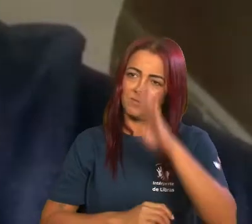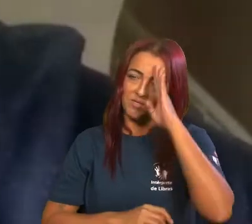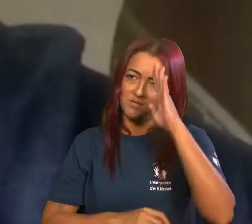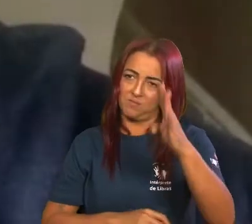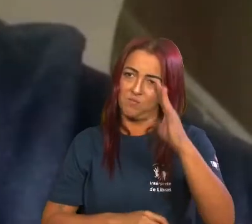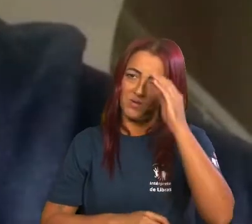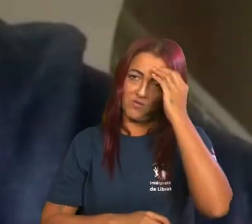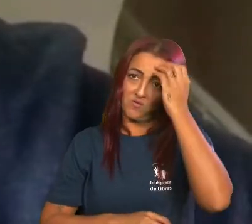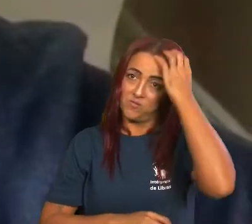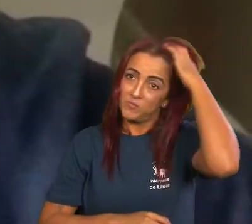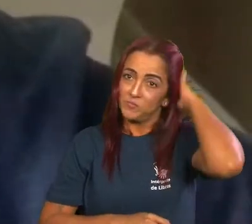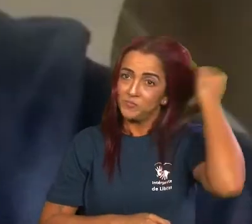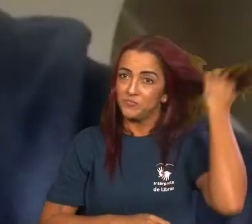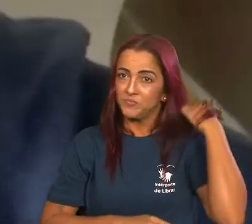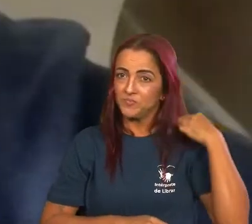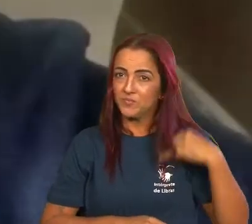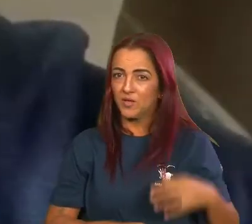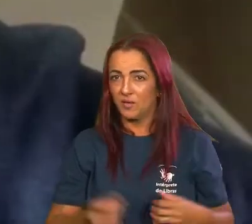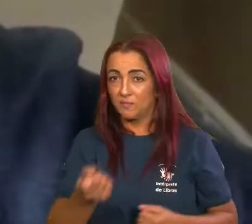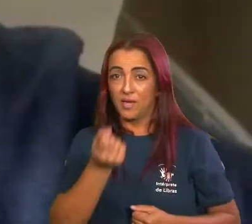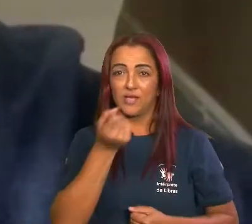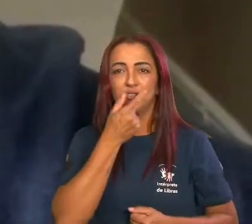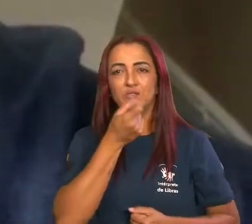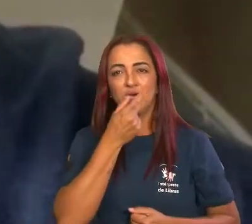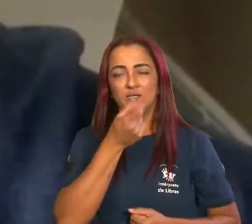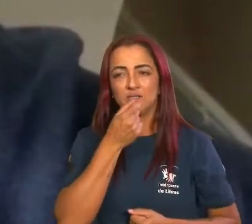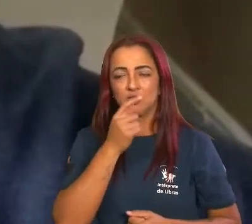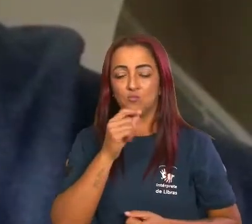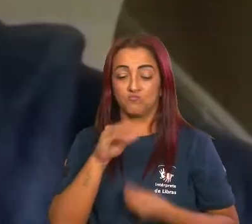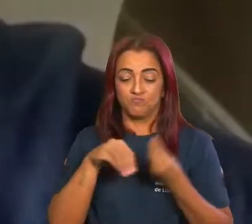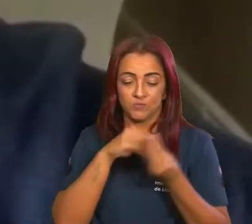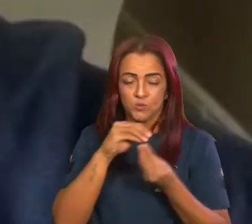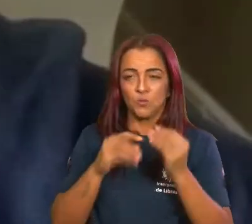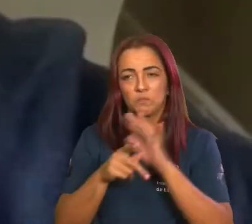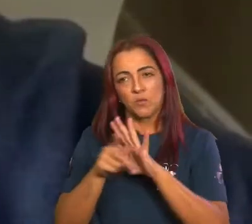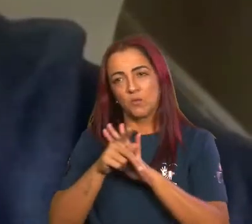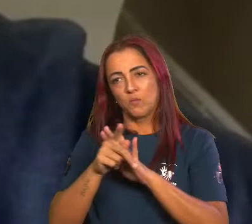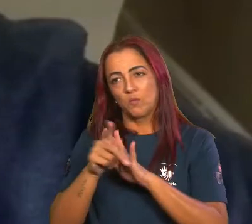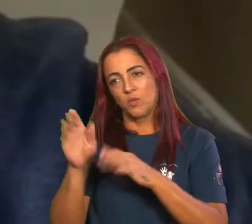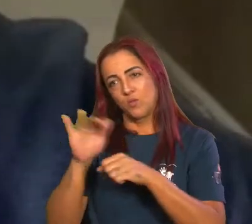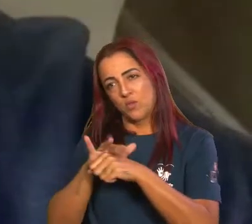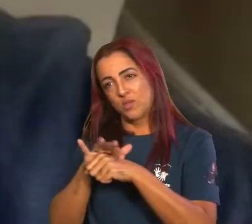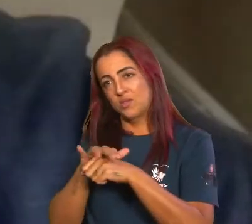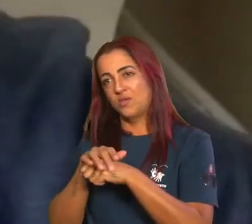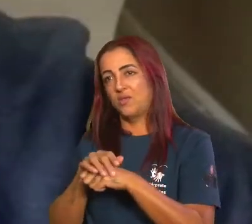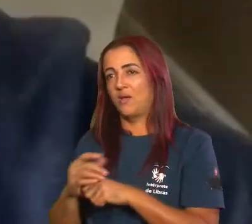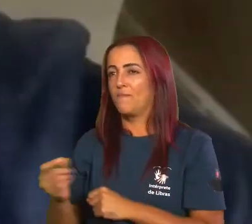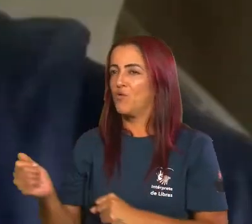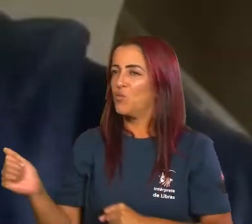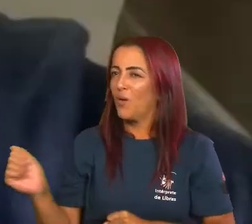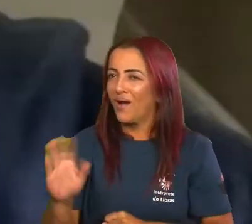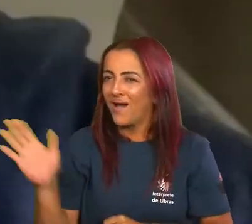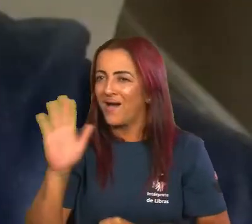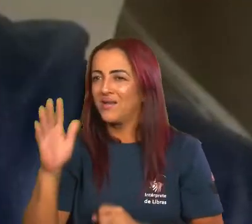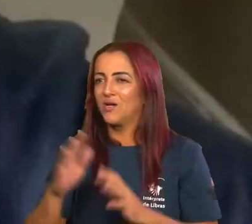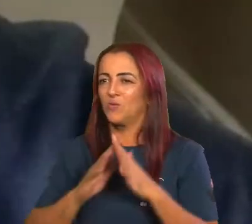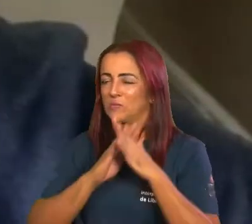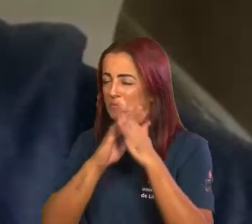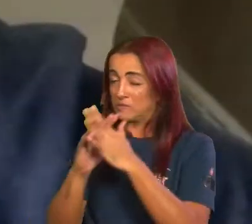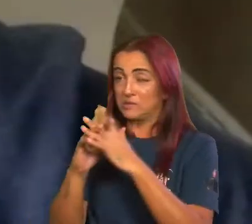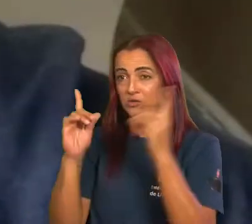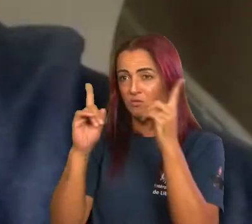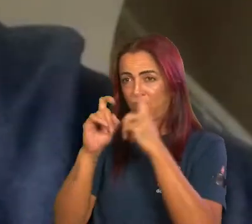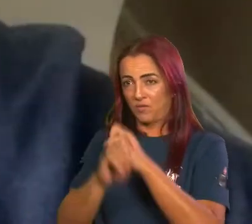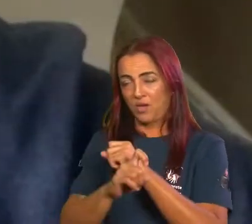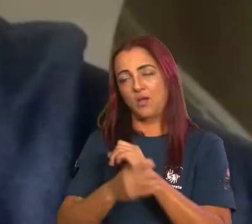Principalmente a medicação envolvida em tudo isso. São medicações muito caras, muito complicadas de